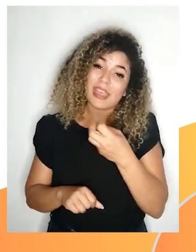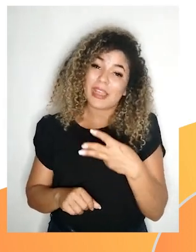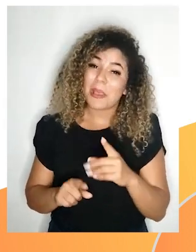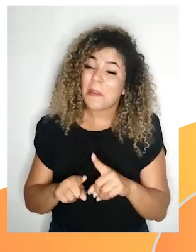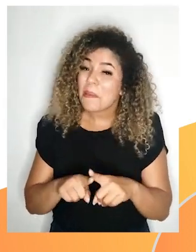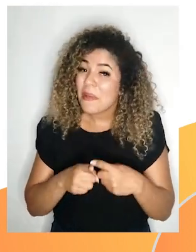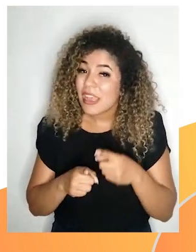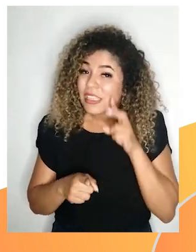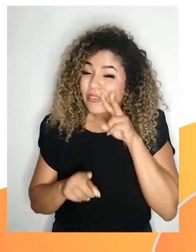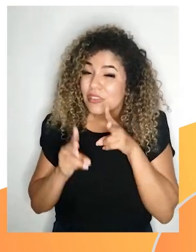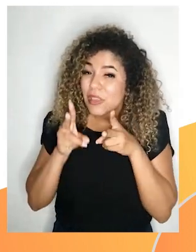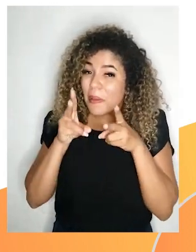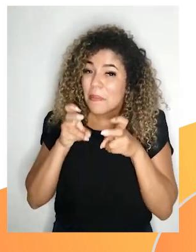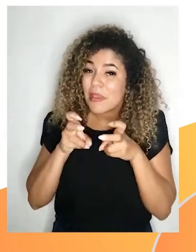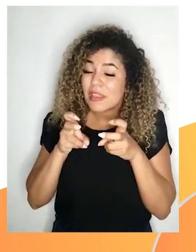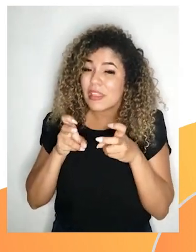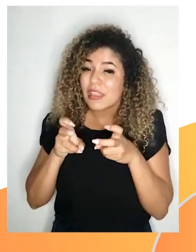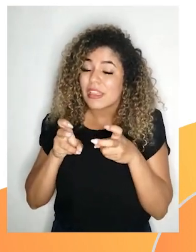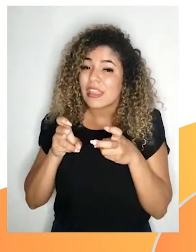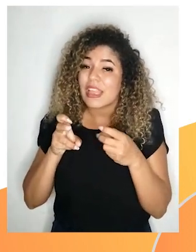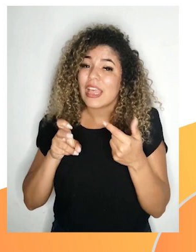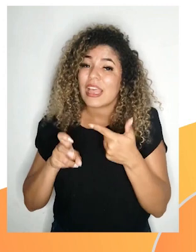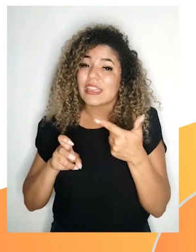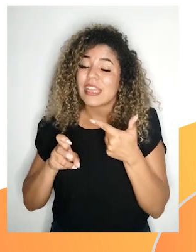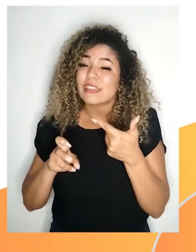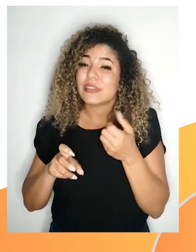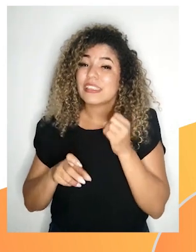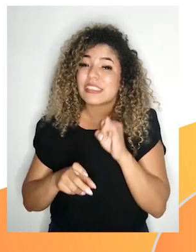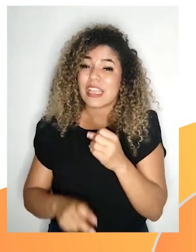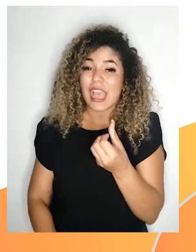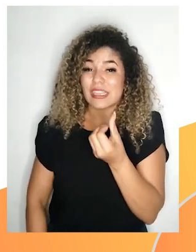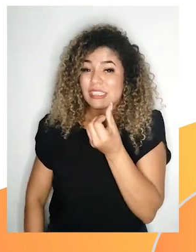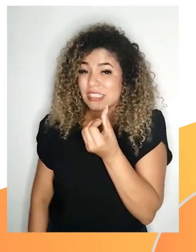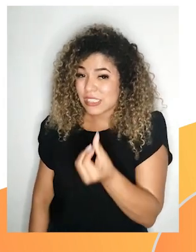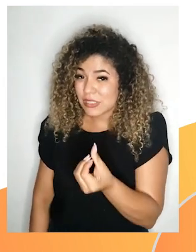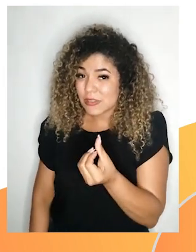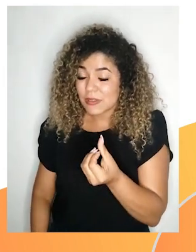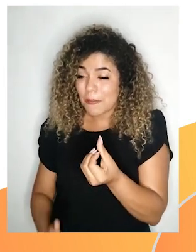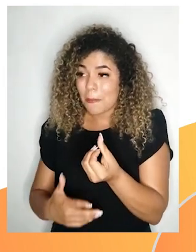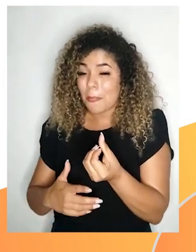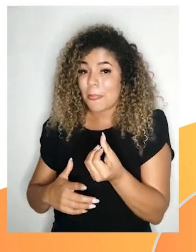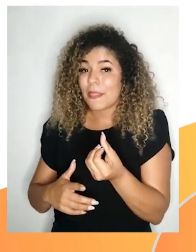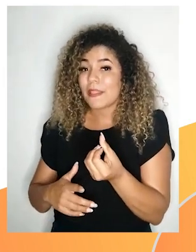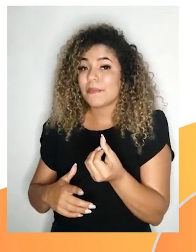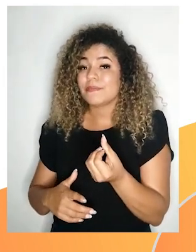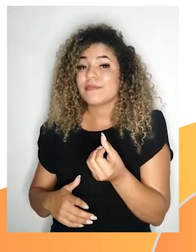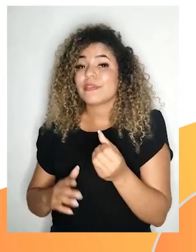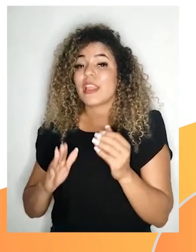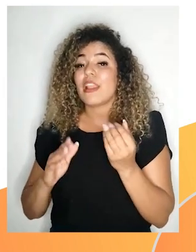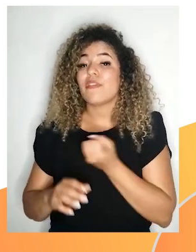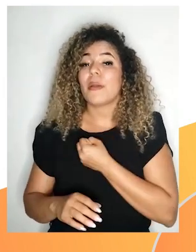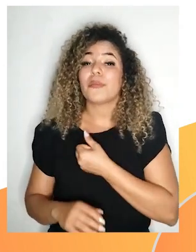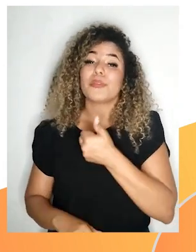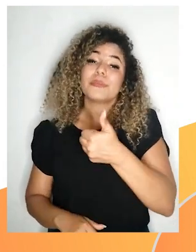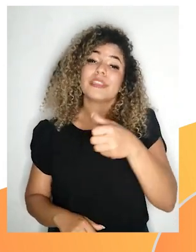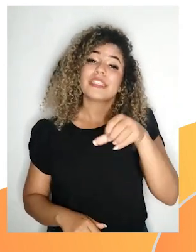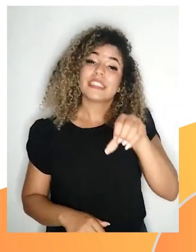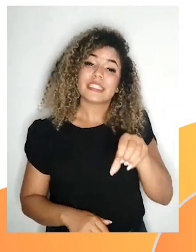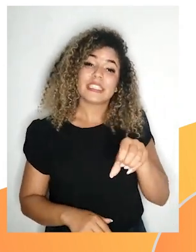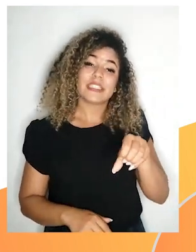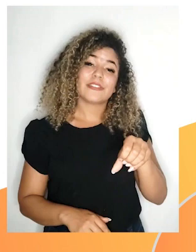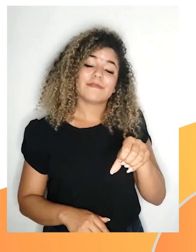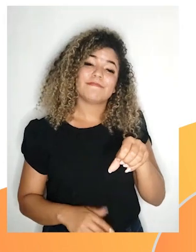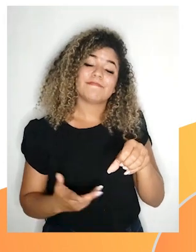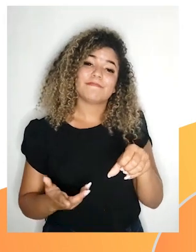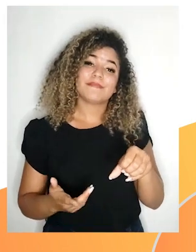se você observar na rodada 2, se ele tirar o número 6, ele cai na casa 19, que ele estava